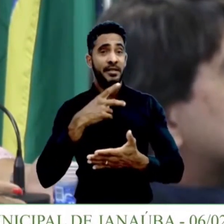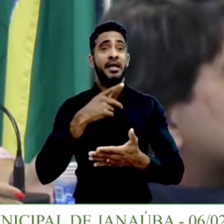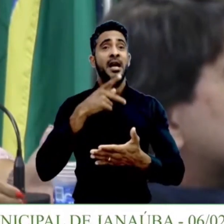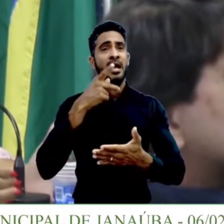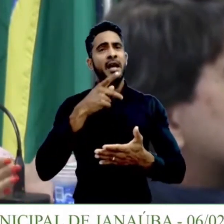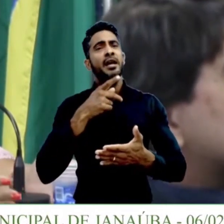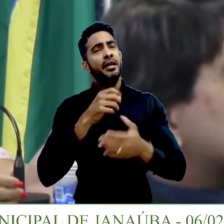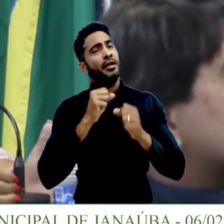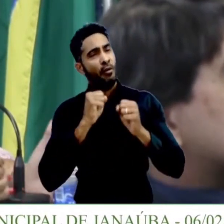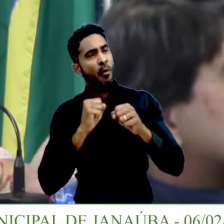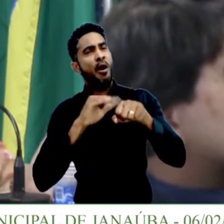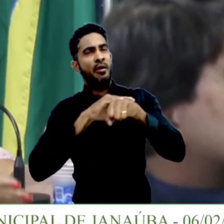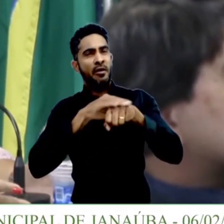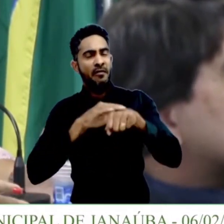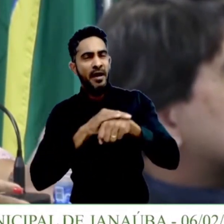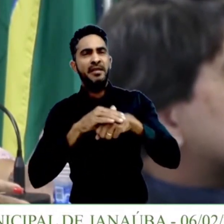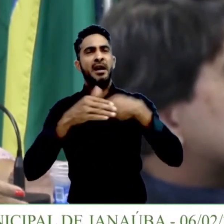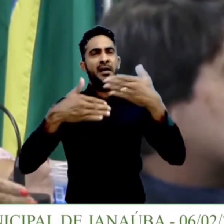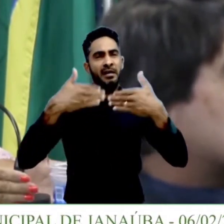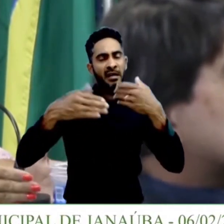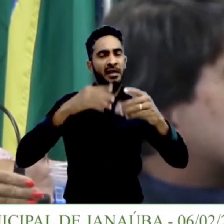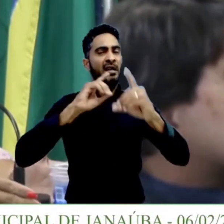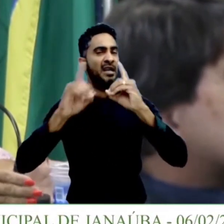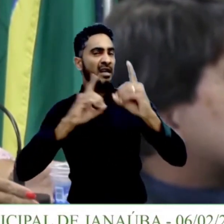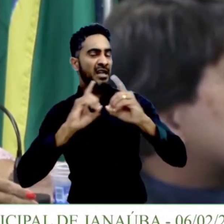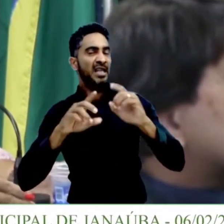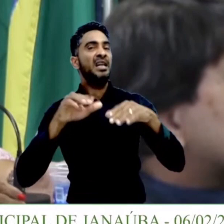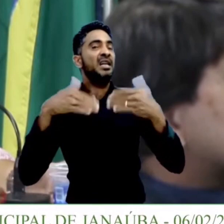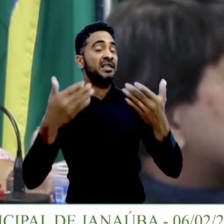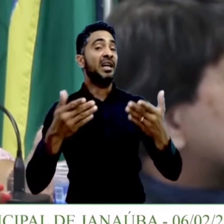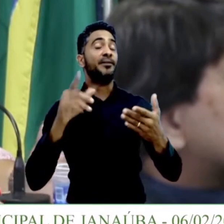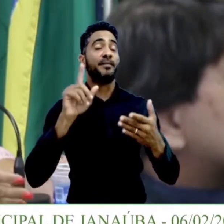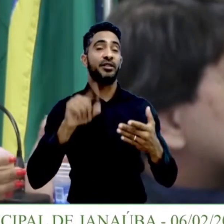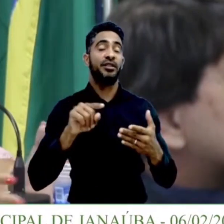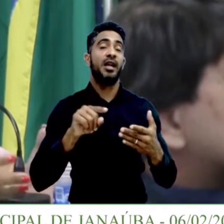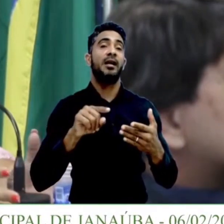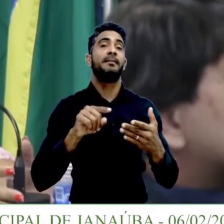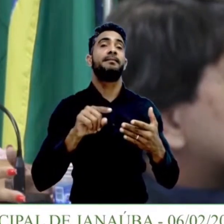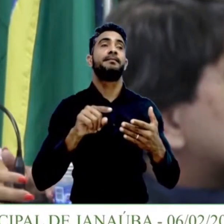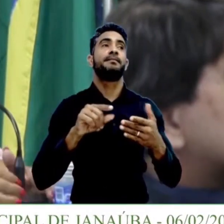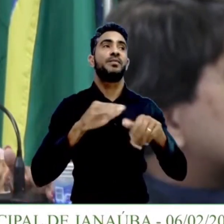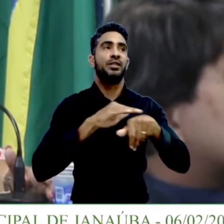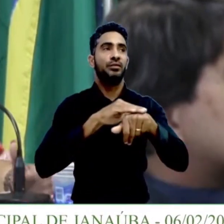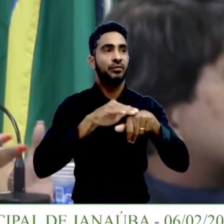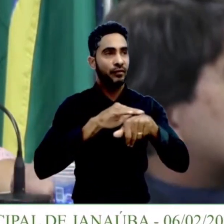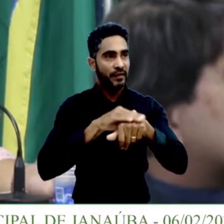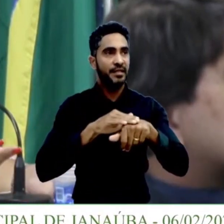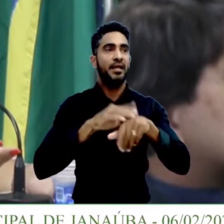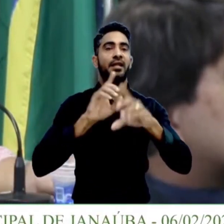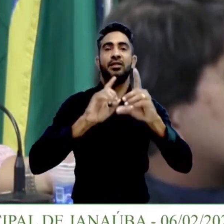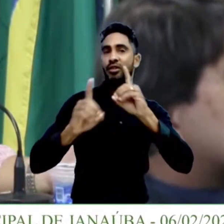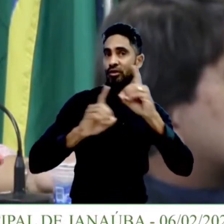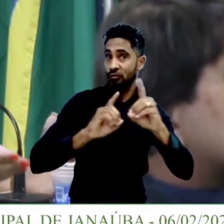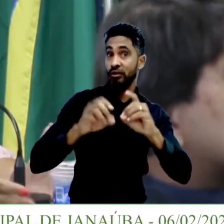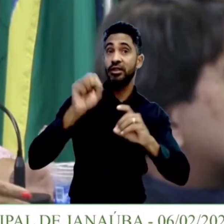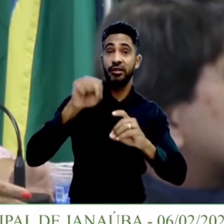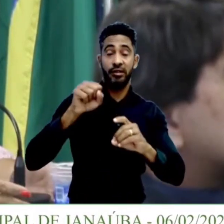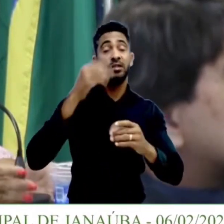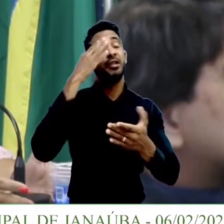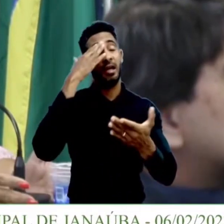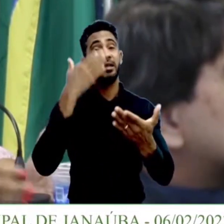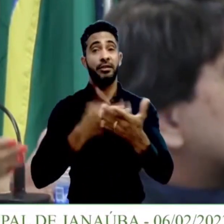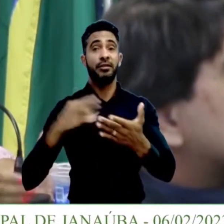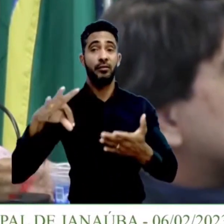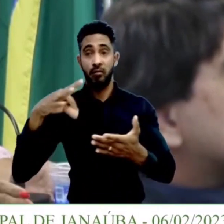de conversar, de sentar, de discutir. E isso daí eu já comecei até a discutir e acredito que tem que vir para